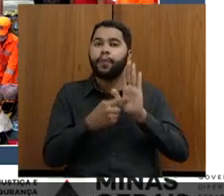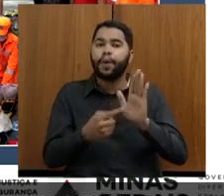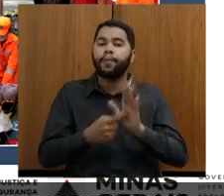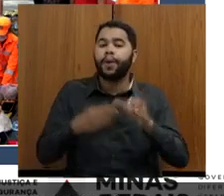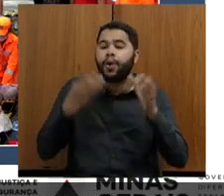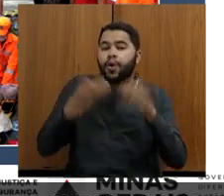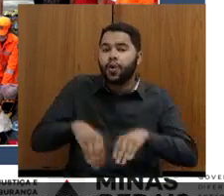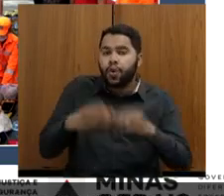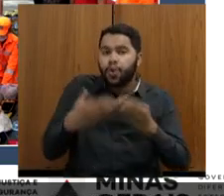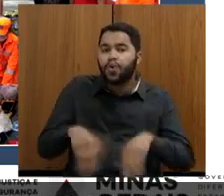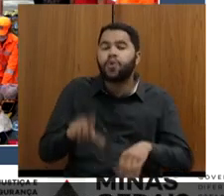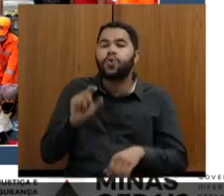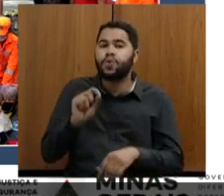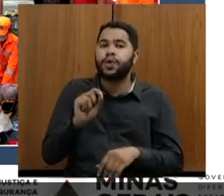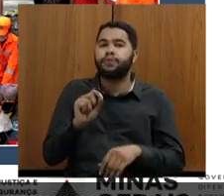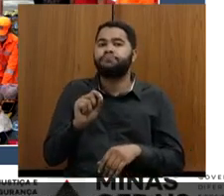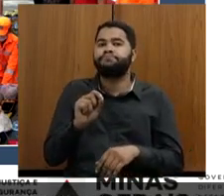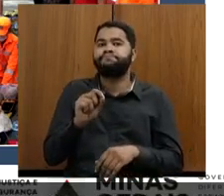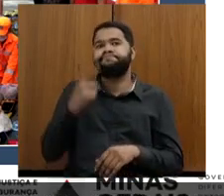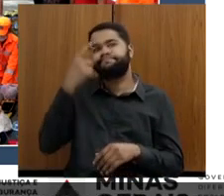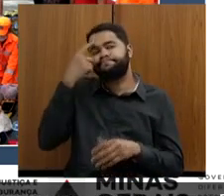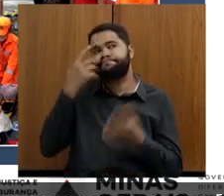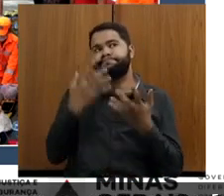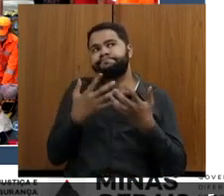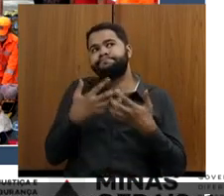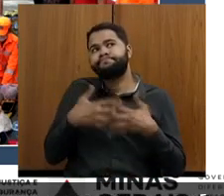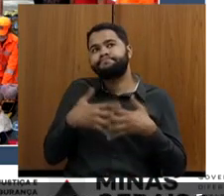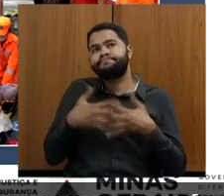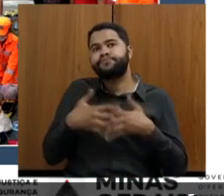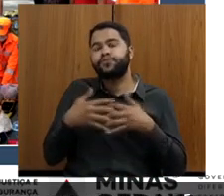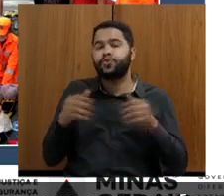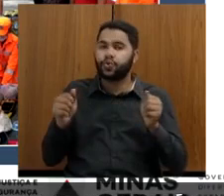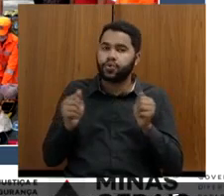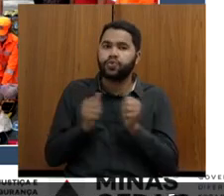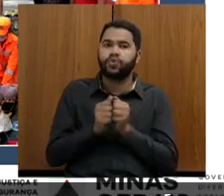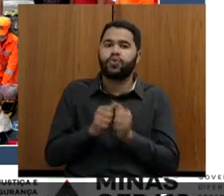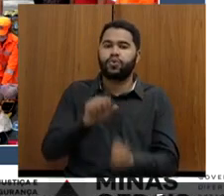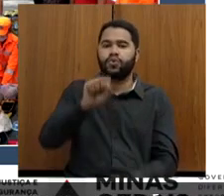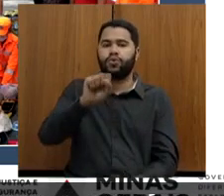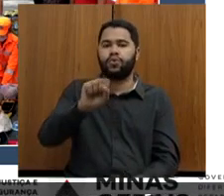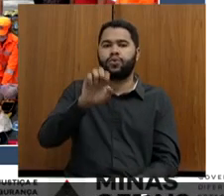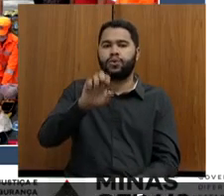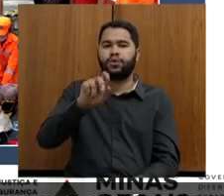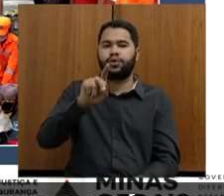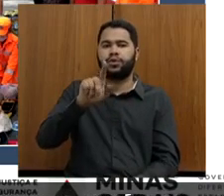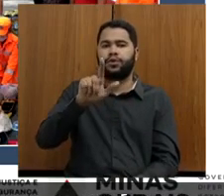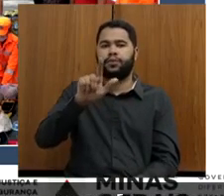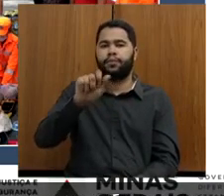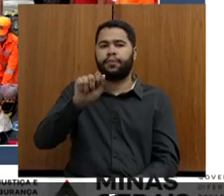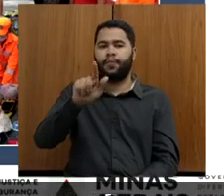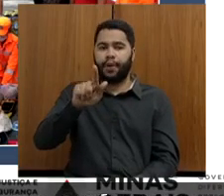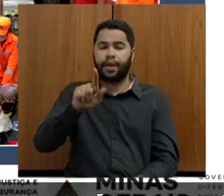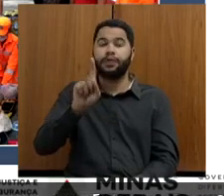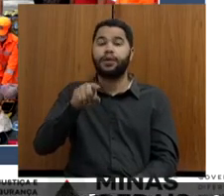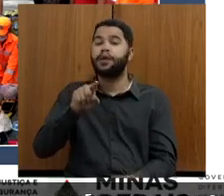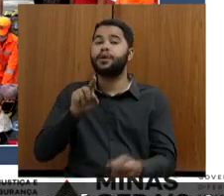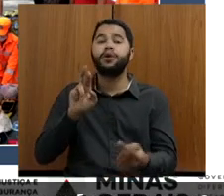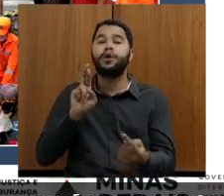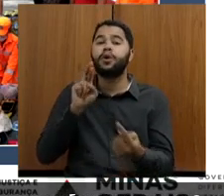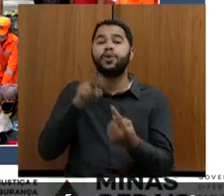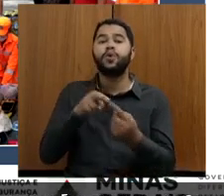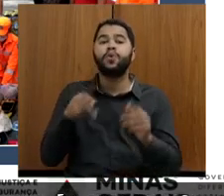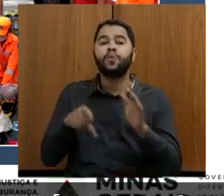concurso eles são levados em consideração junto à Seplag EA co fim no que se